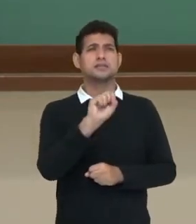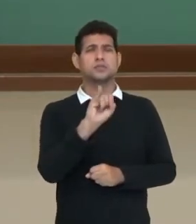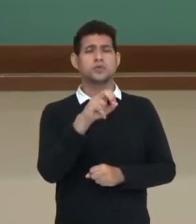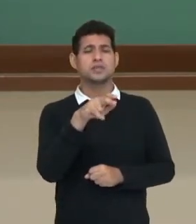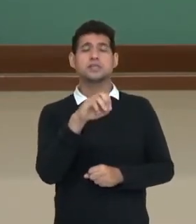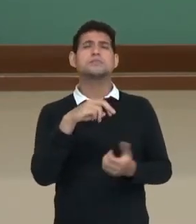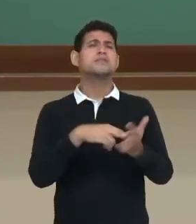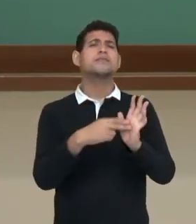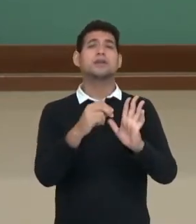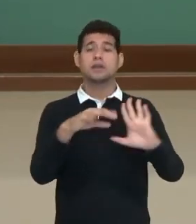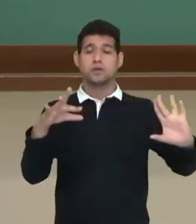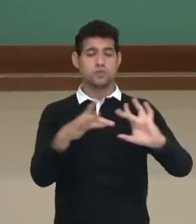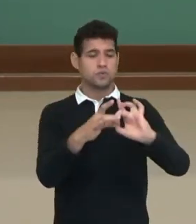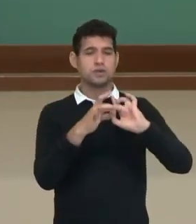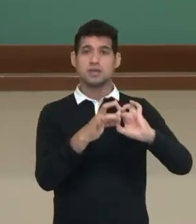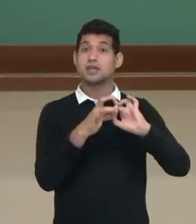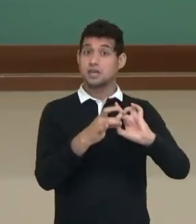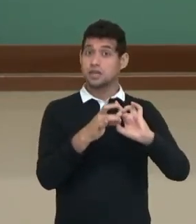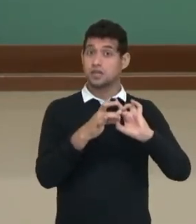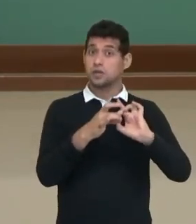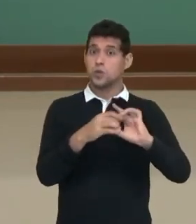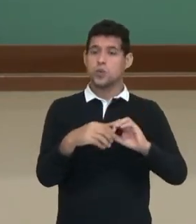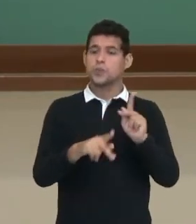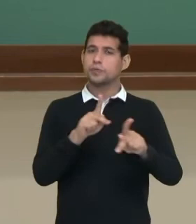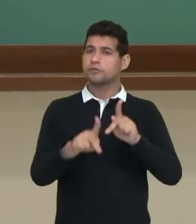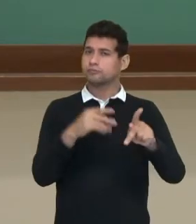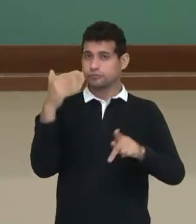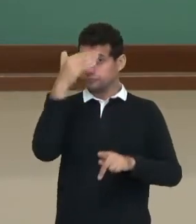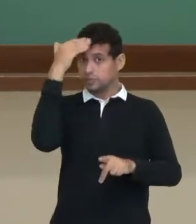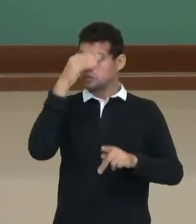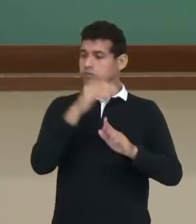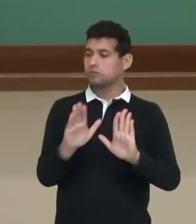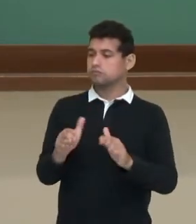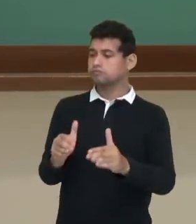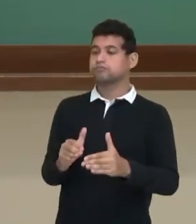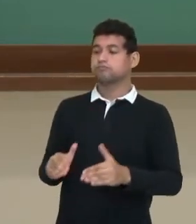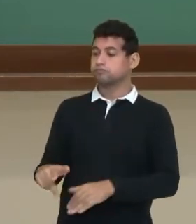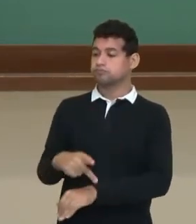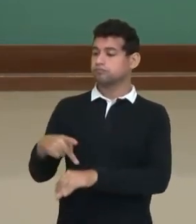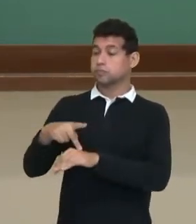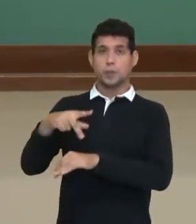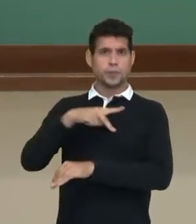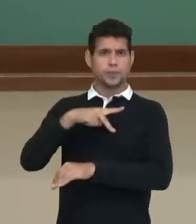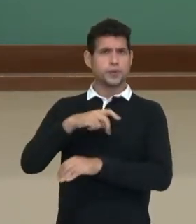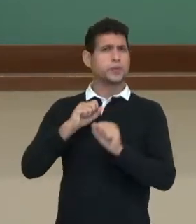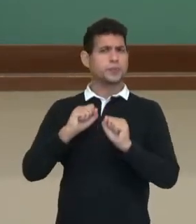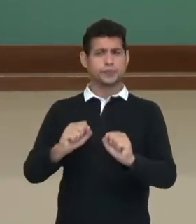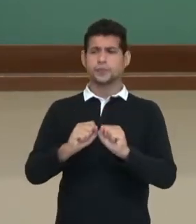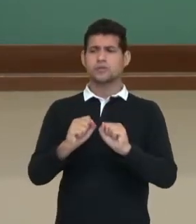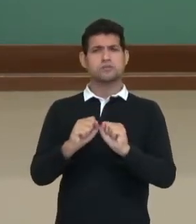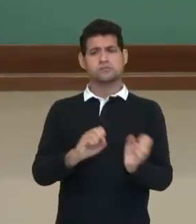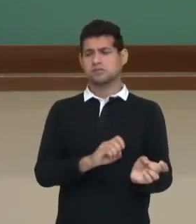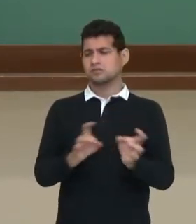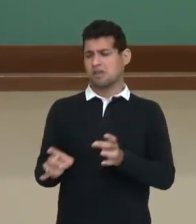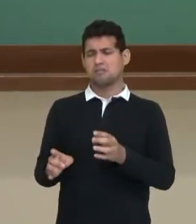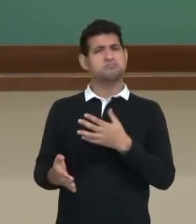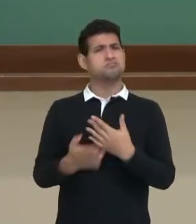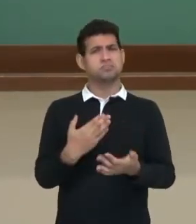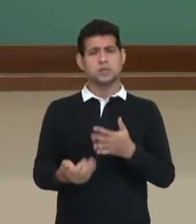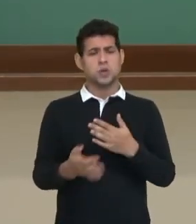os judeus em um Estado soberano, em um Estado próprio, e assim eles poderiam